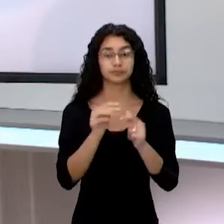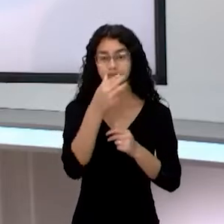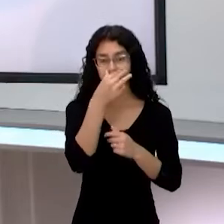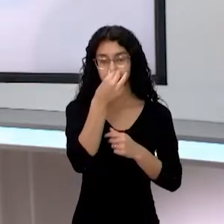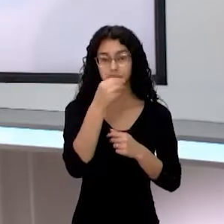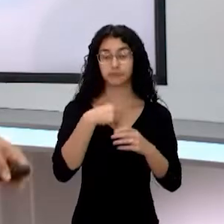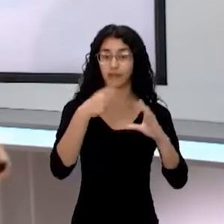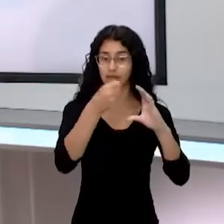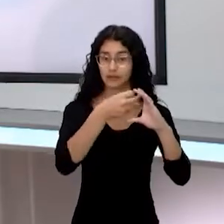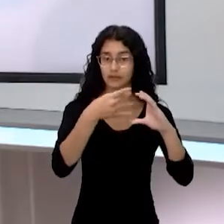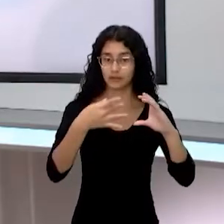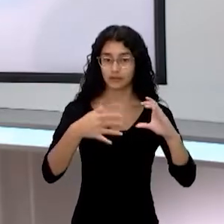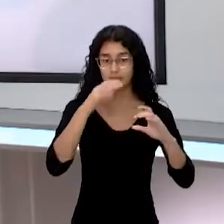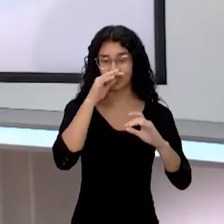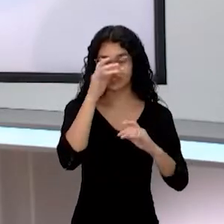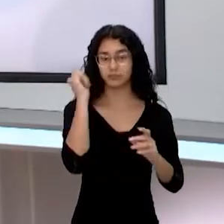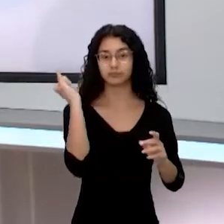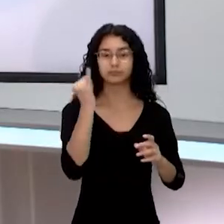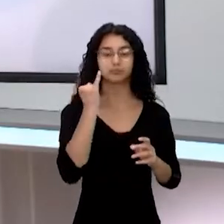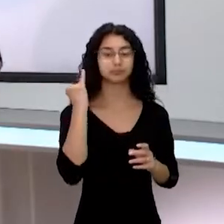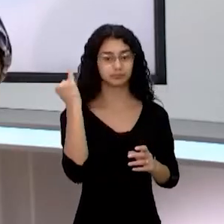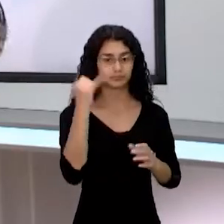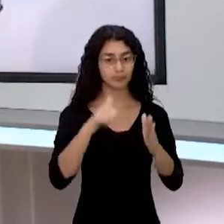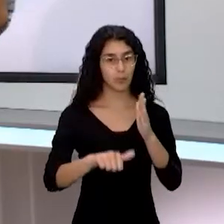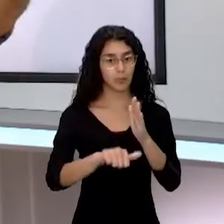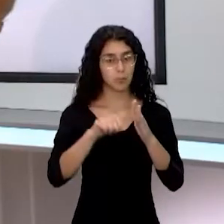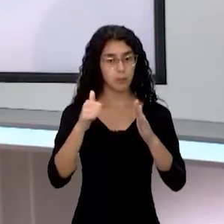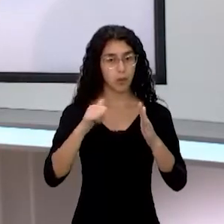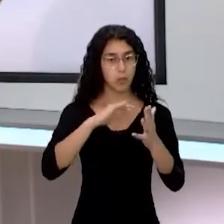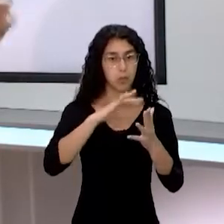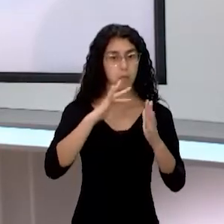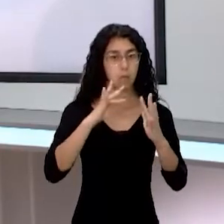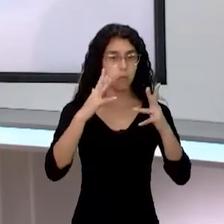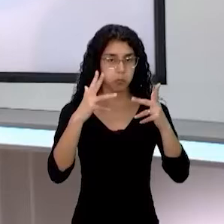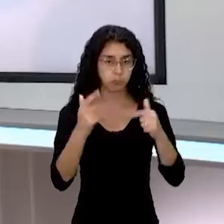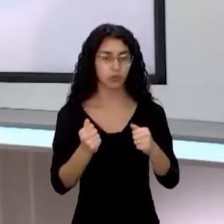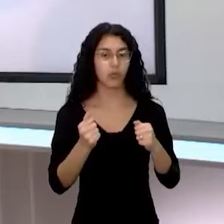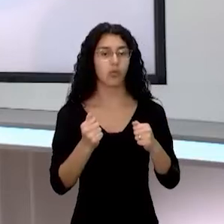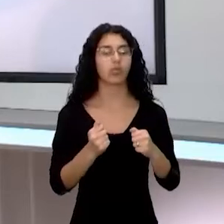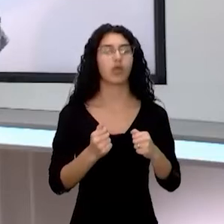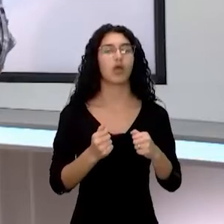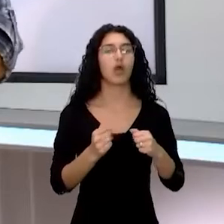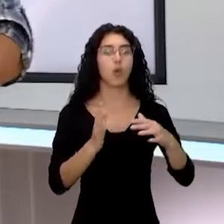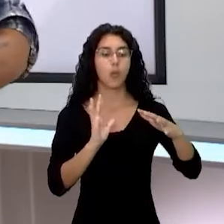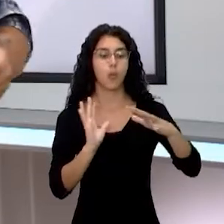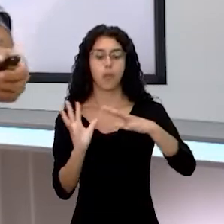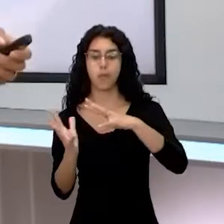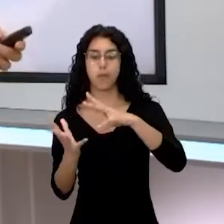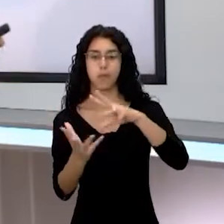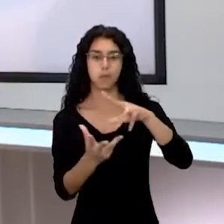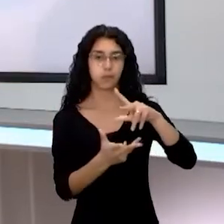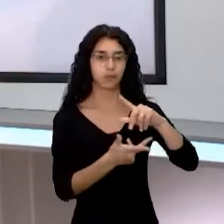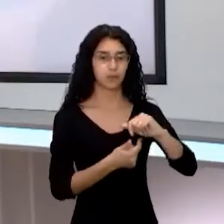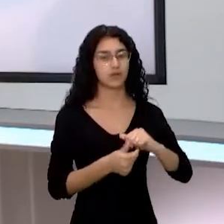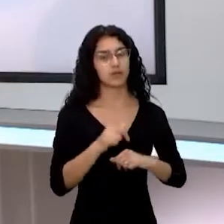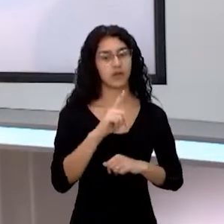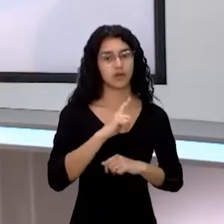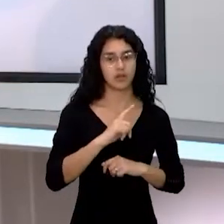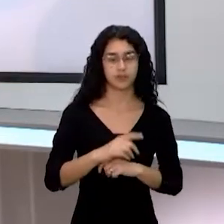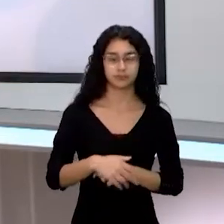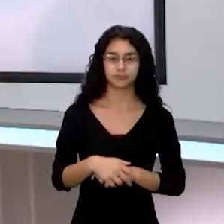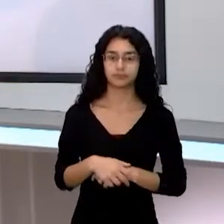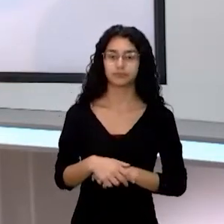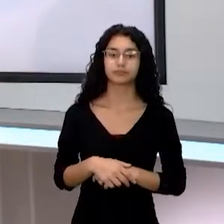as características principais, gerais, dos planetas gasosos.